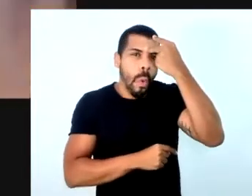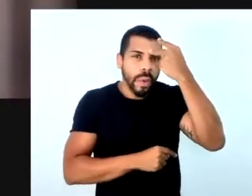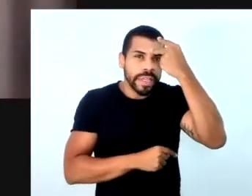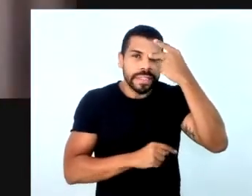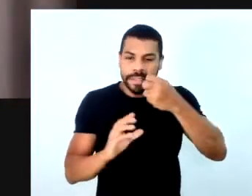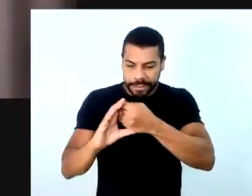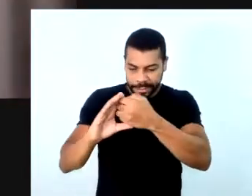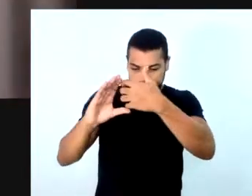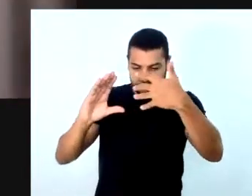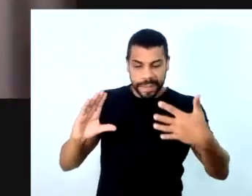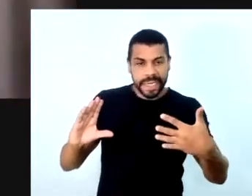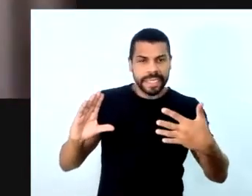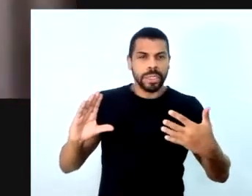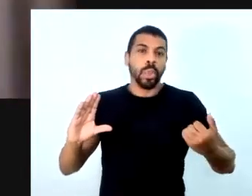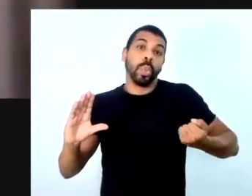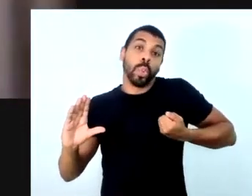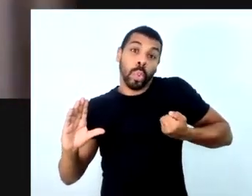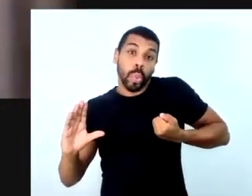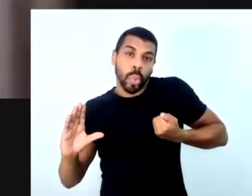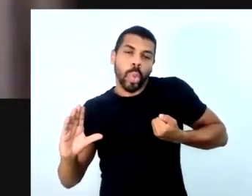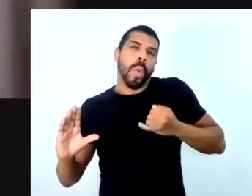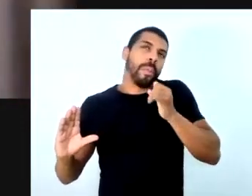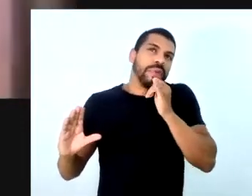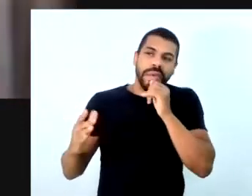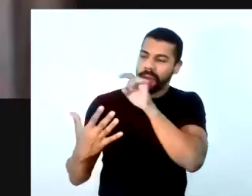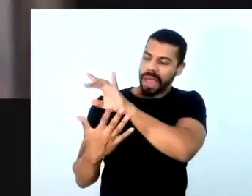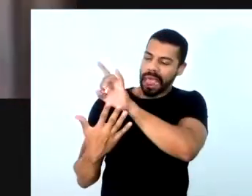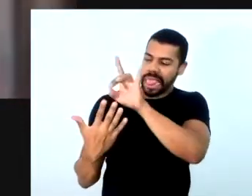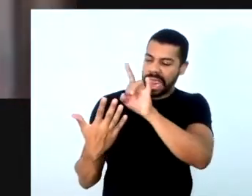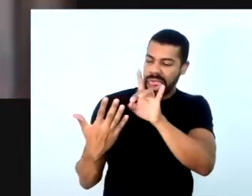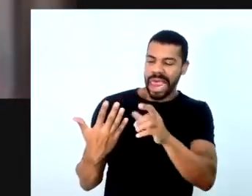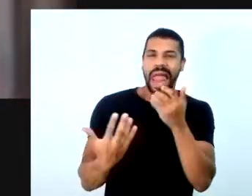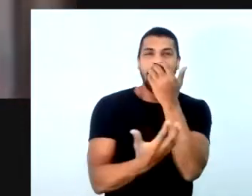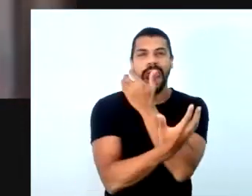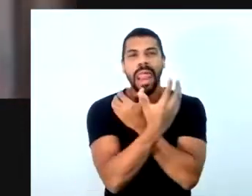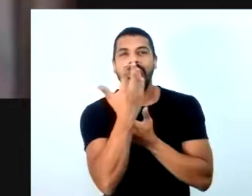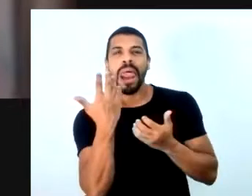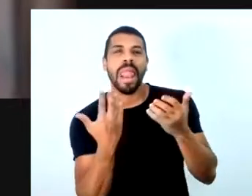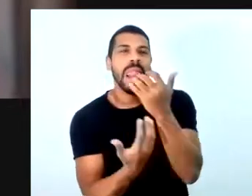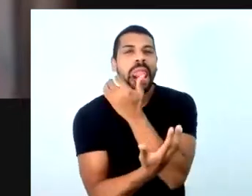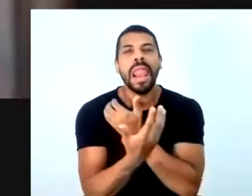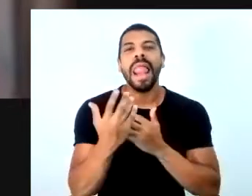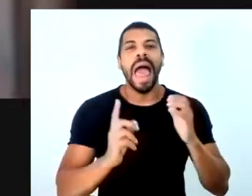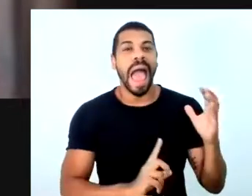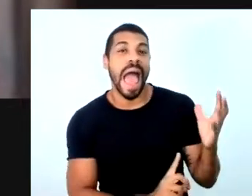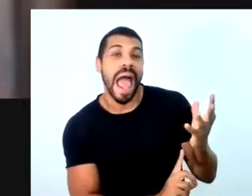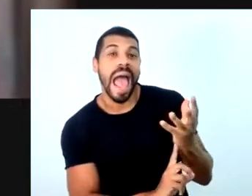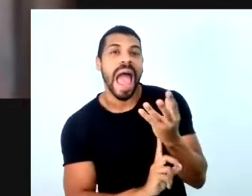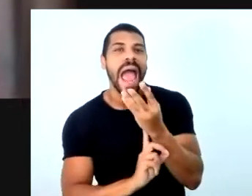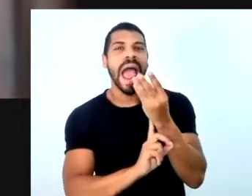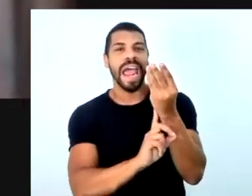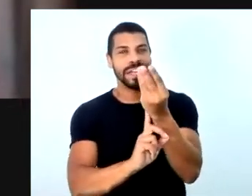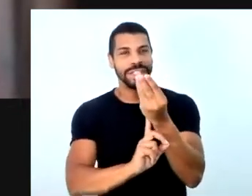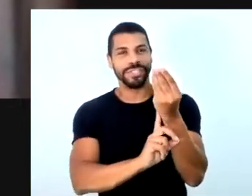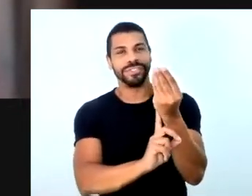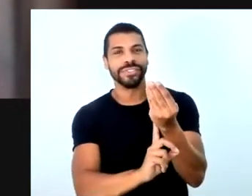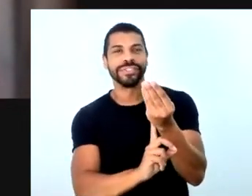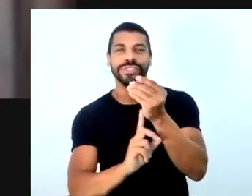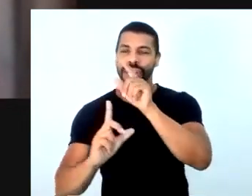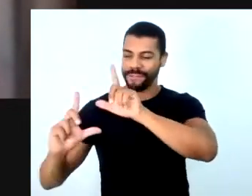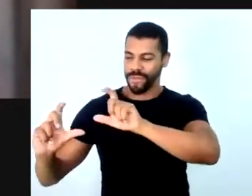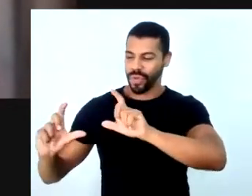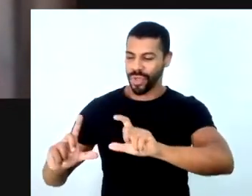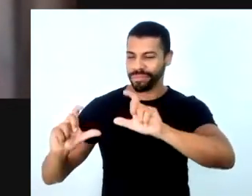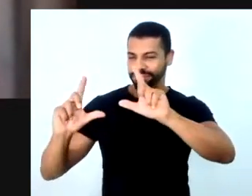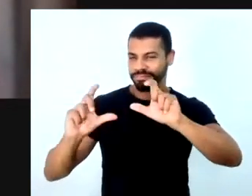nós chegamos nessas 2 horas, chegou esse material novo, que eram os números musicais filmados de uma forma mais artística.